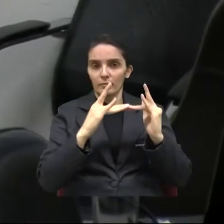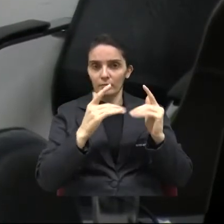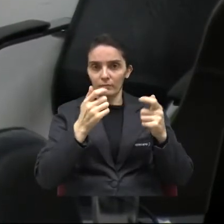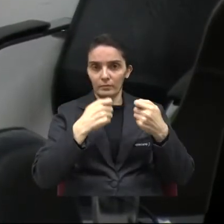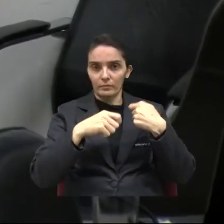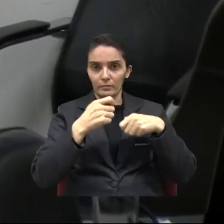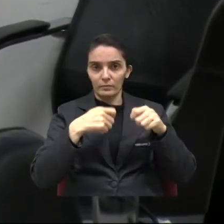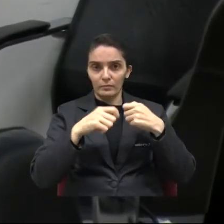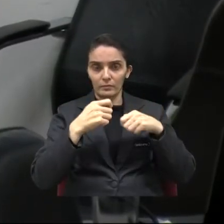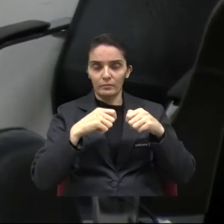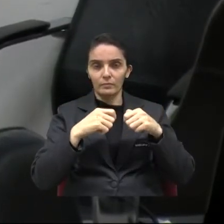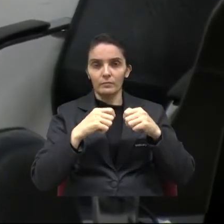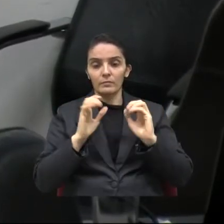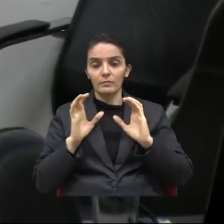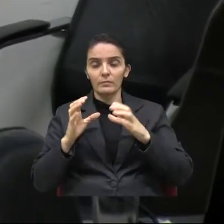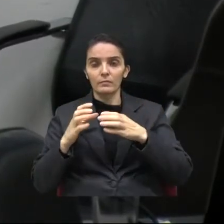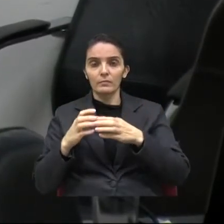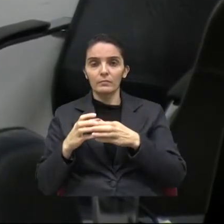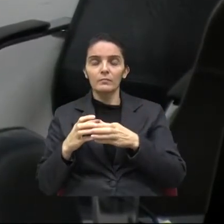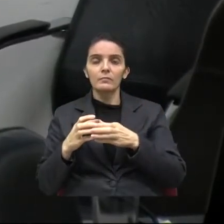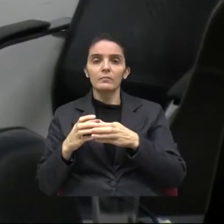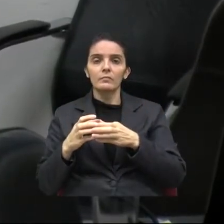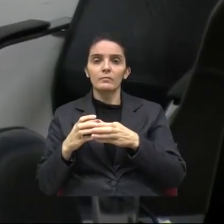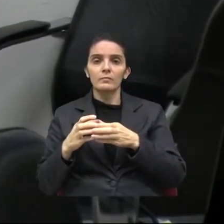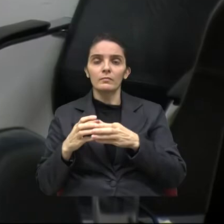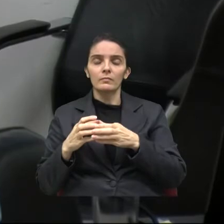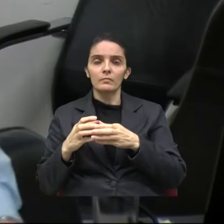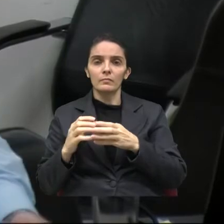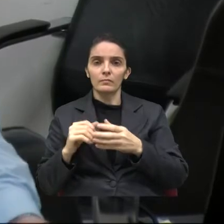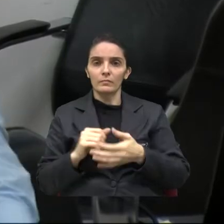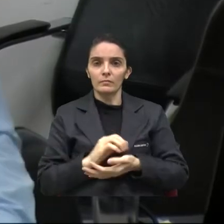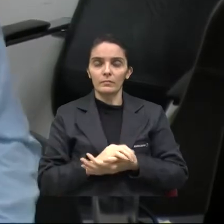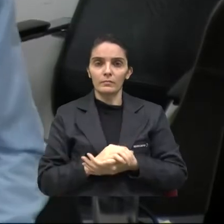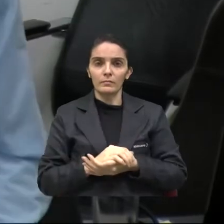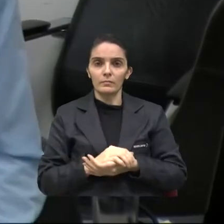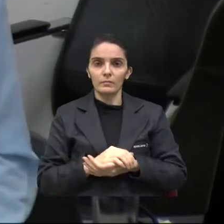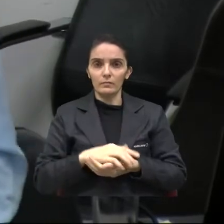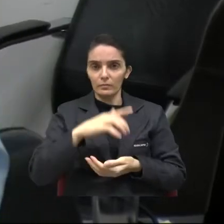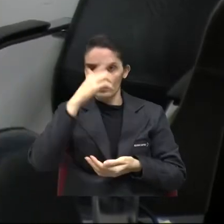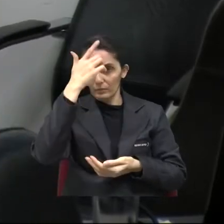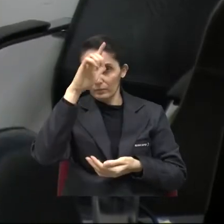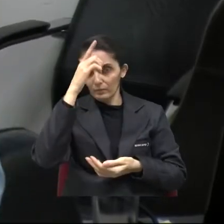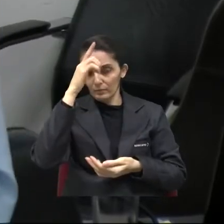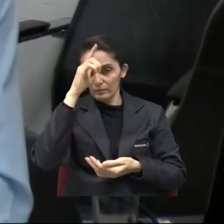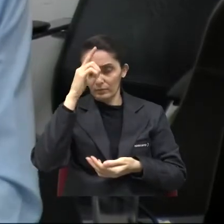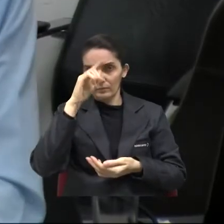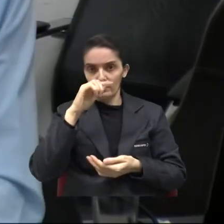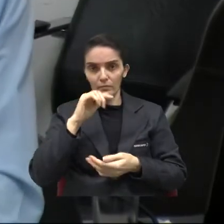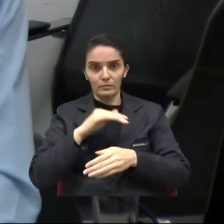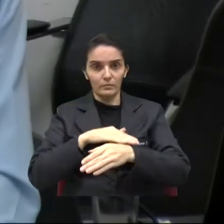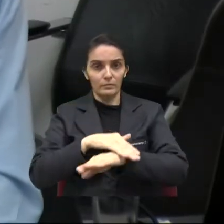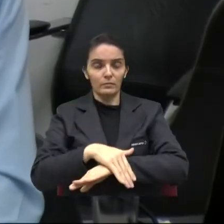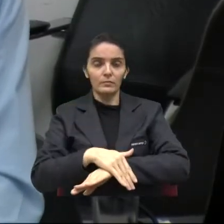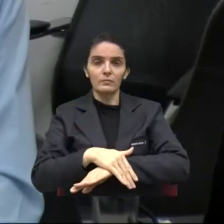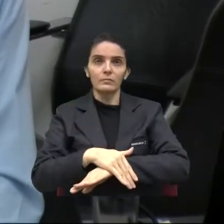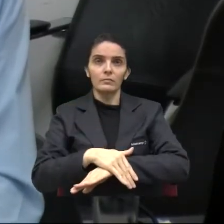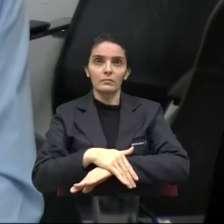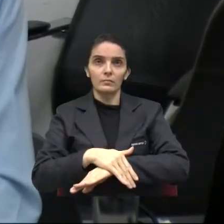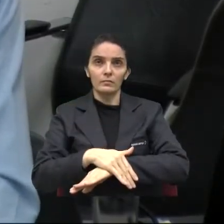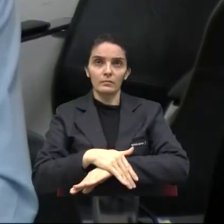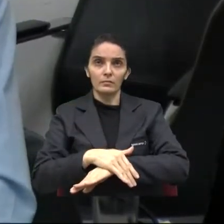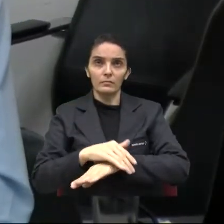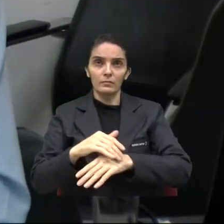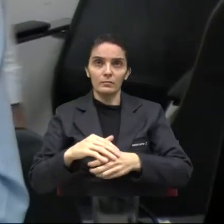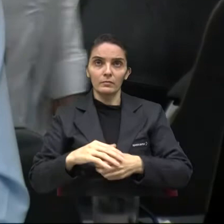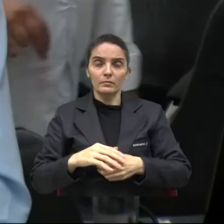pelas funerárias e geralmente eu, quando tenho num culto lá à noite, alguma coisa assim,